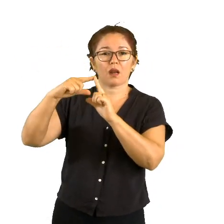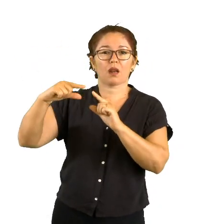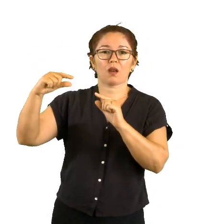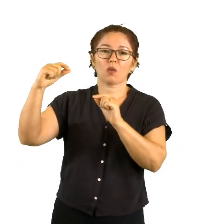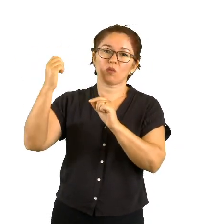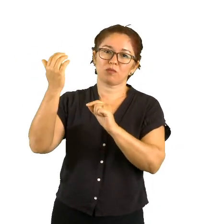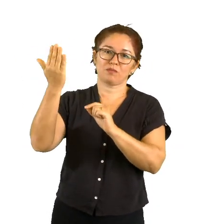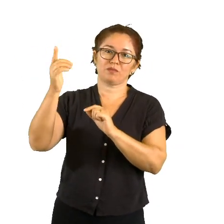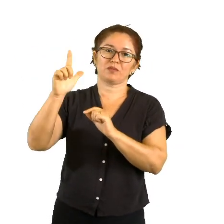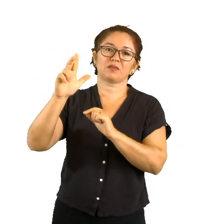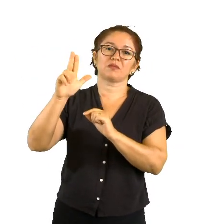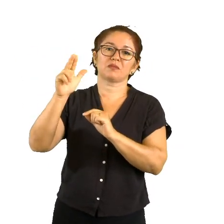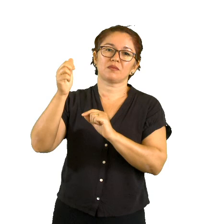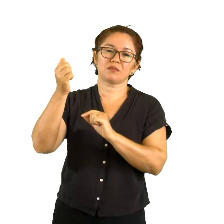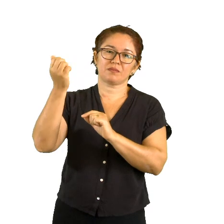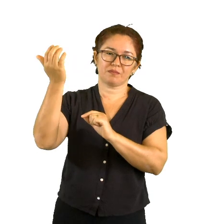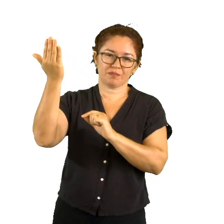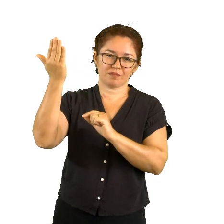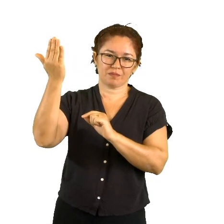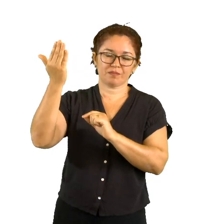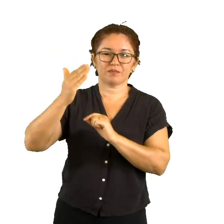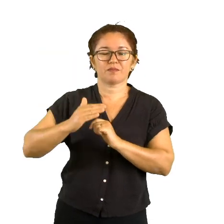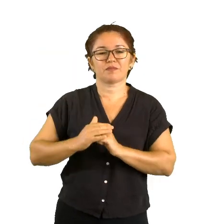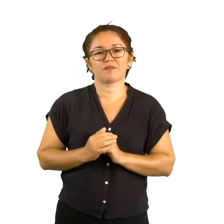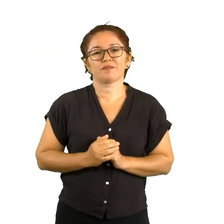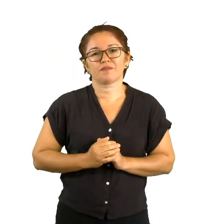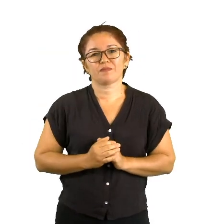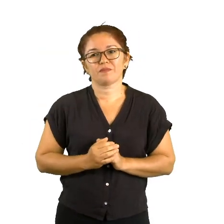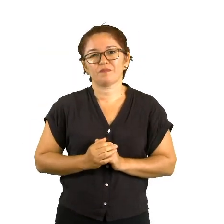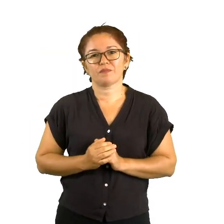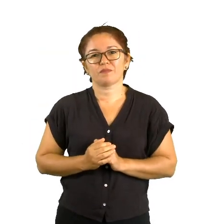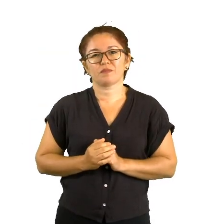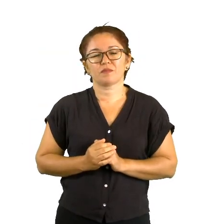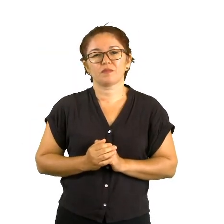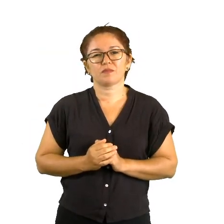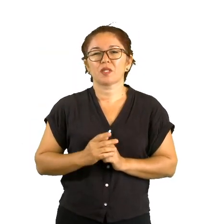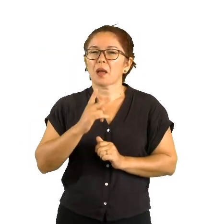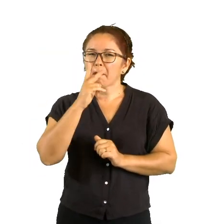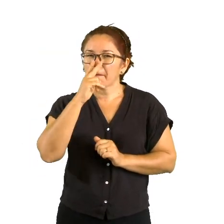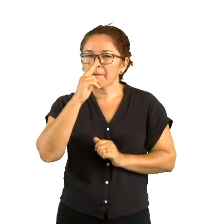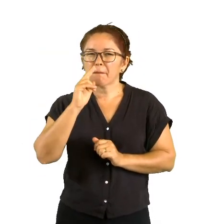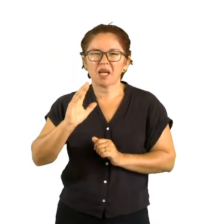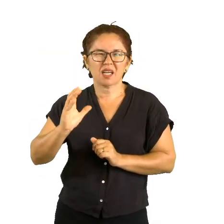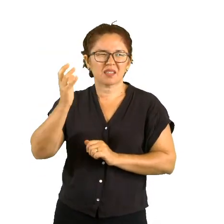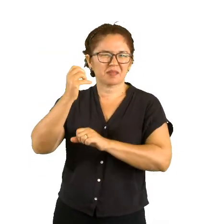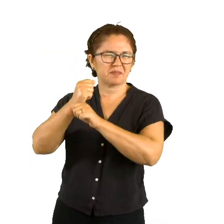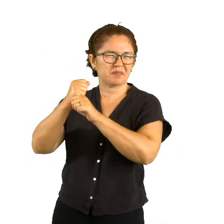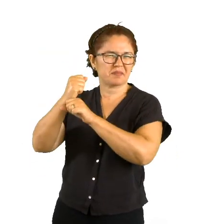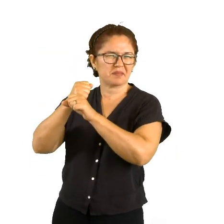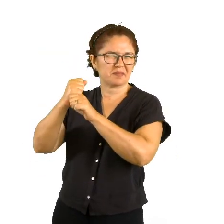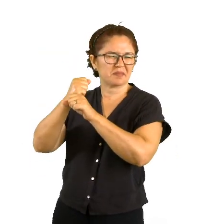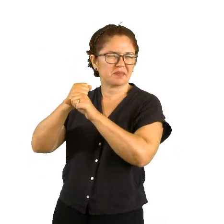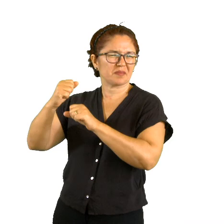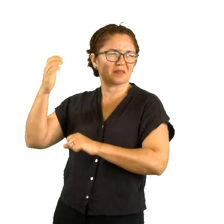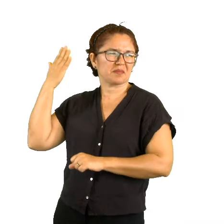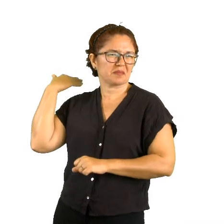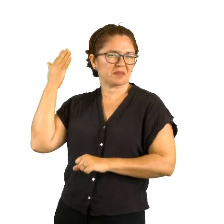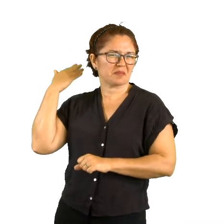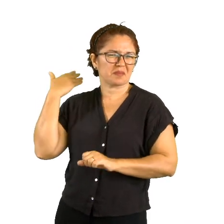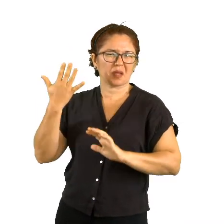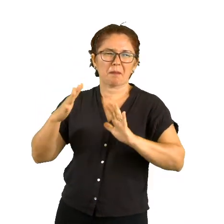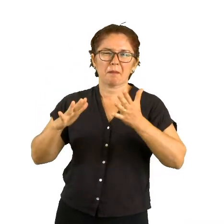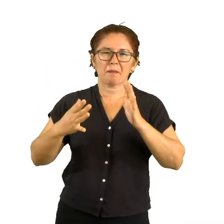nós conhecemos como a Lua. Isso aconteceu provavelmente há mais ou menos